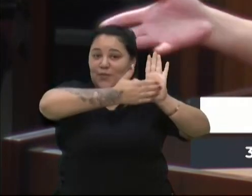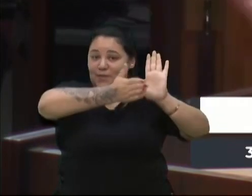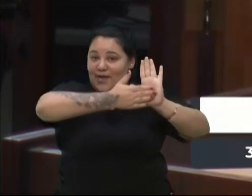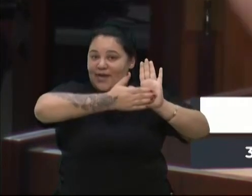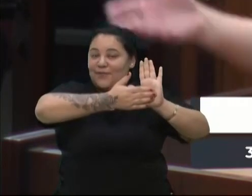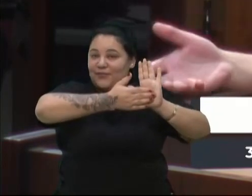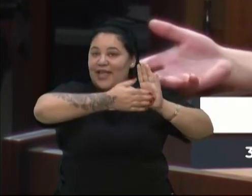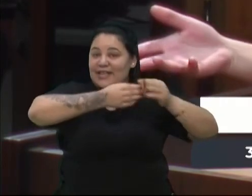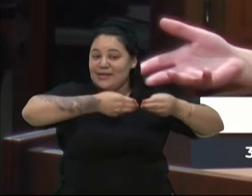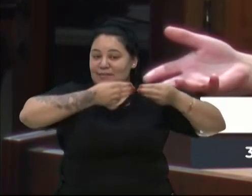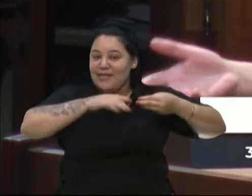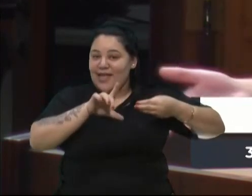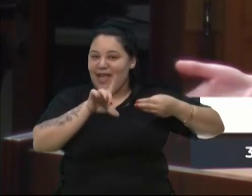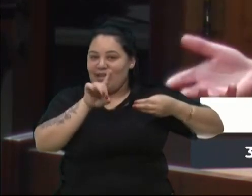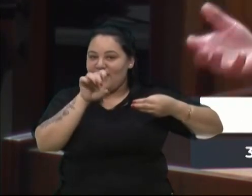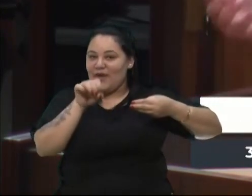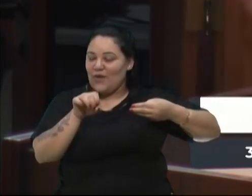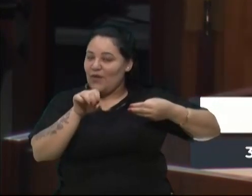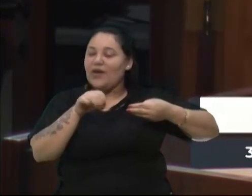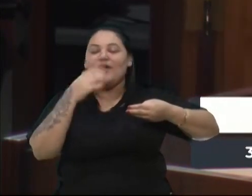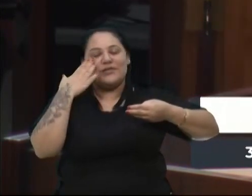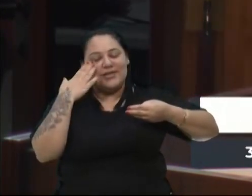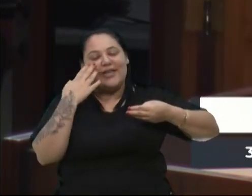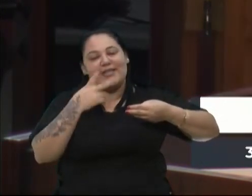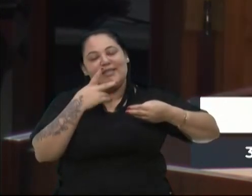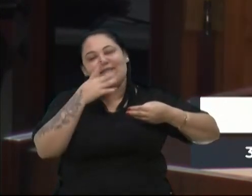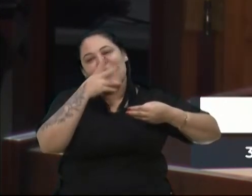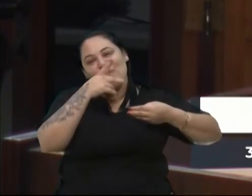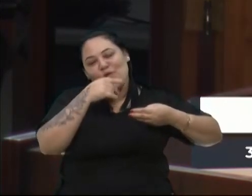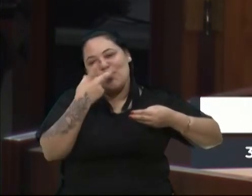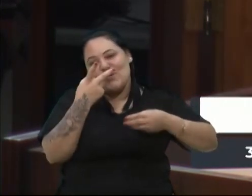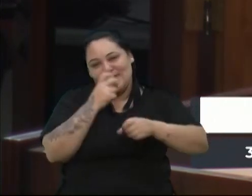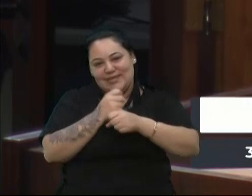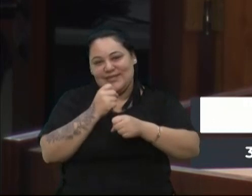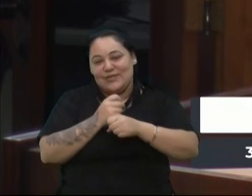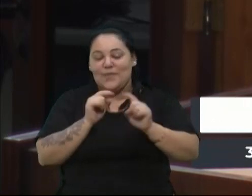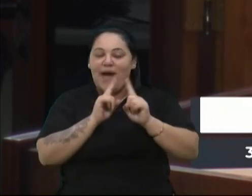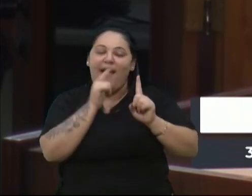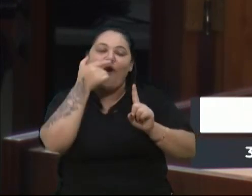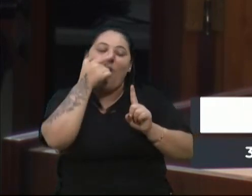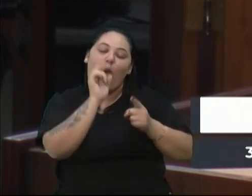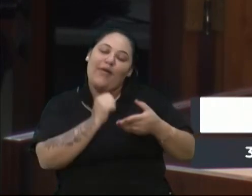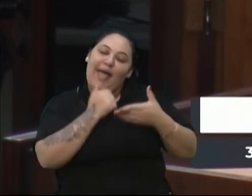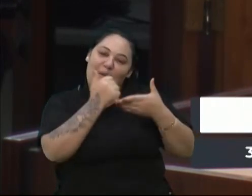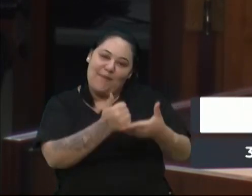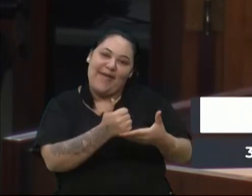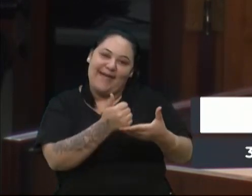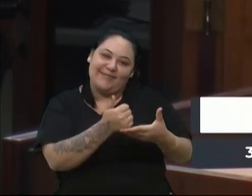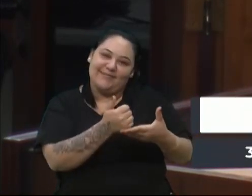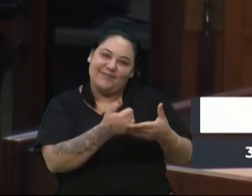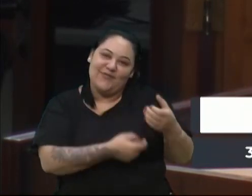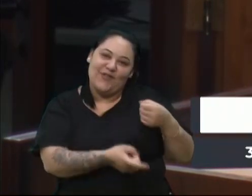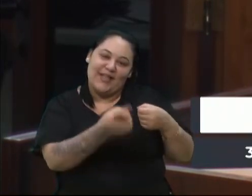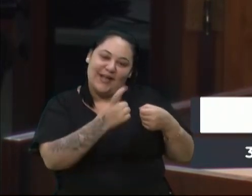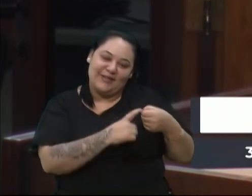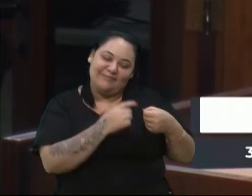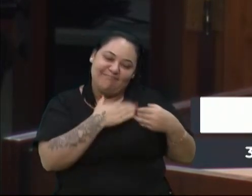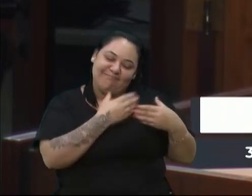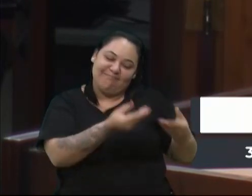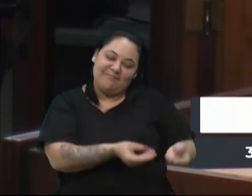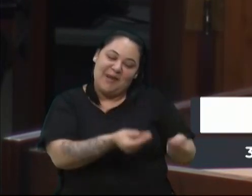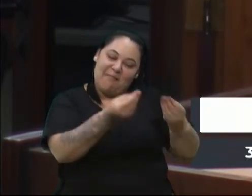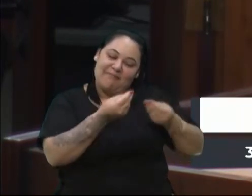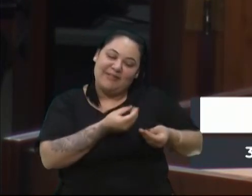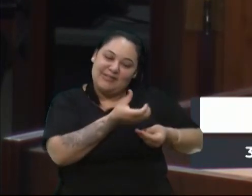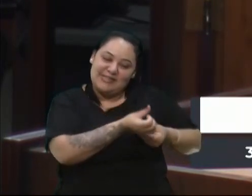mesmo sendo 2 anos depois, eu pudesse retribuir tudo que foi me dado dos meus 6 aos meus